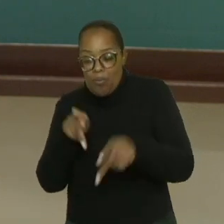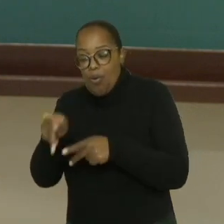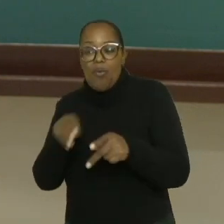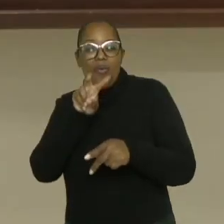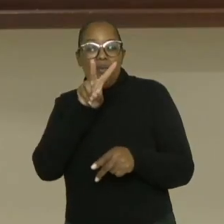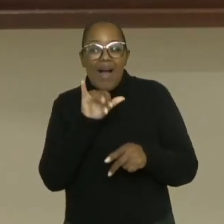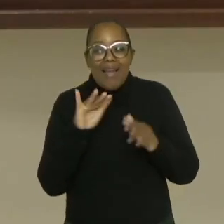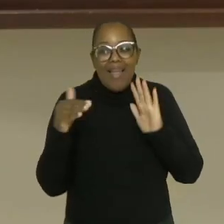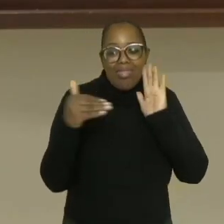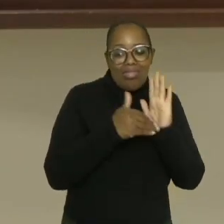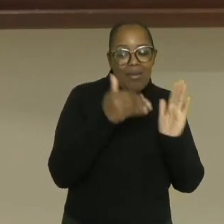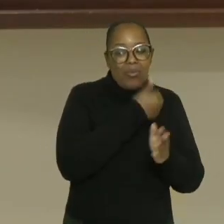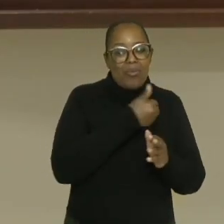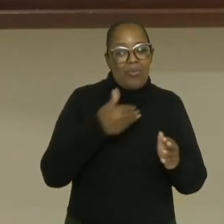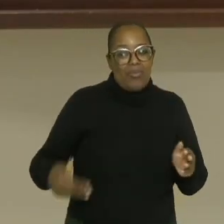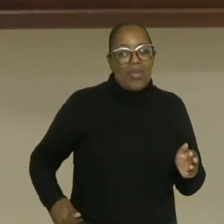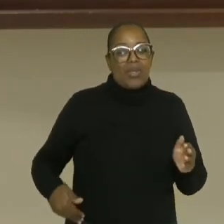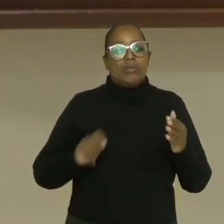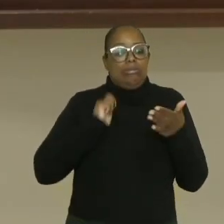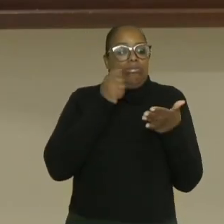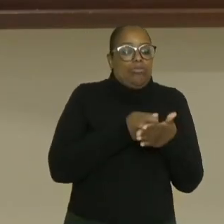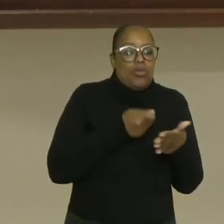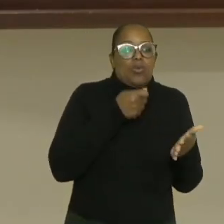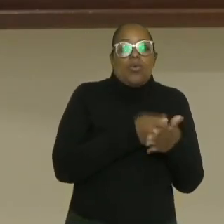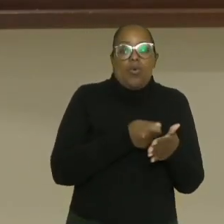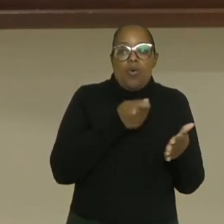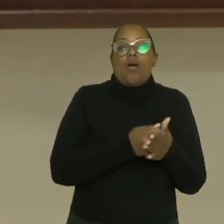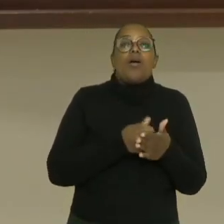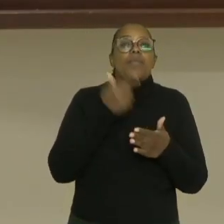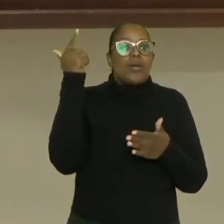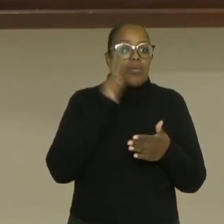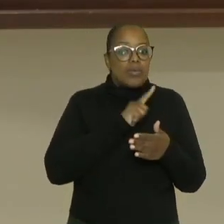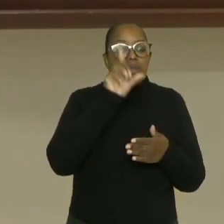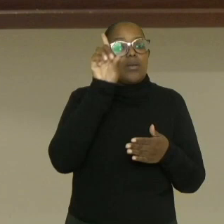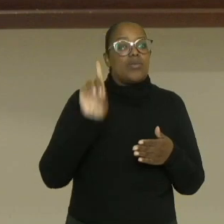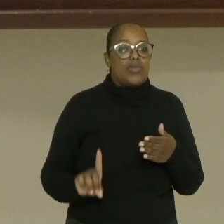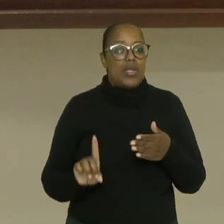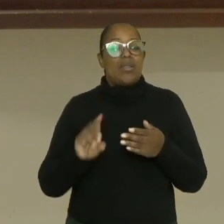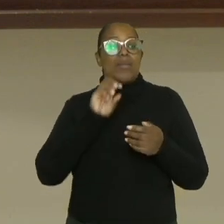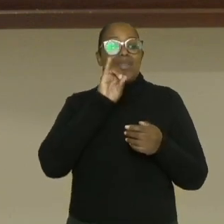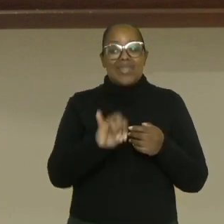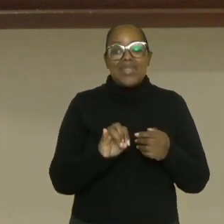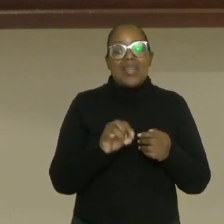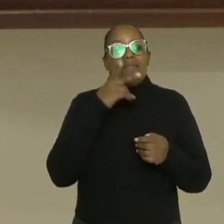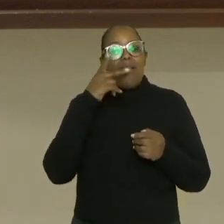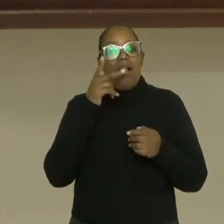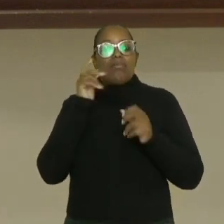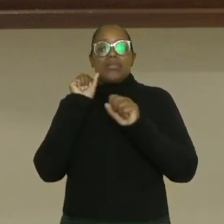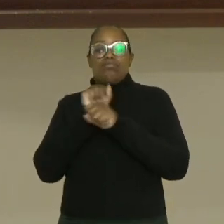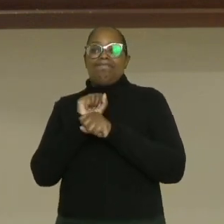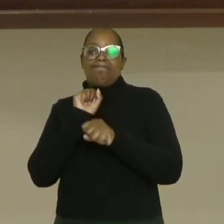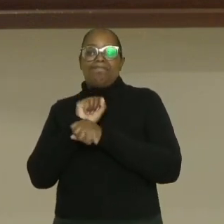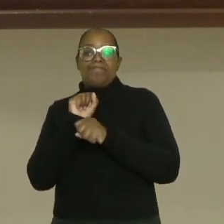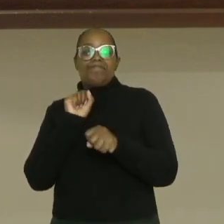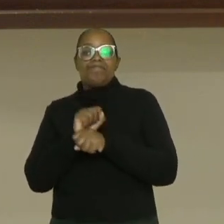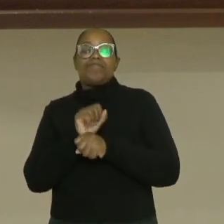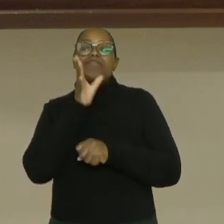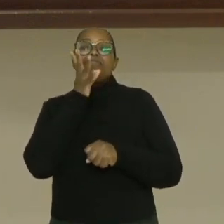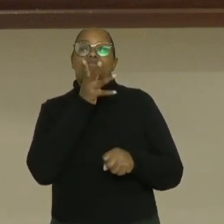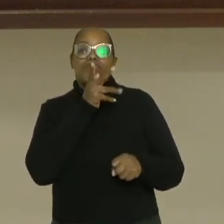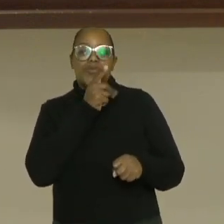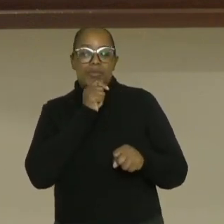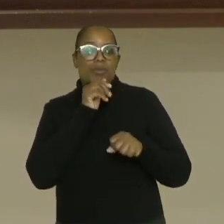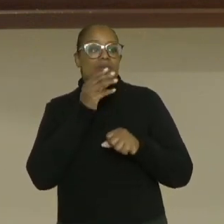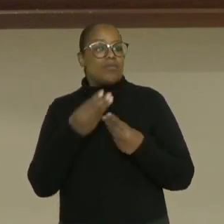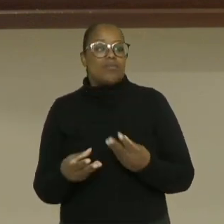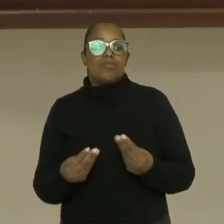essa cidadania acontecer, né? Para receber algum tipo de direito específico, ou de maneira contrária,